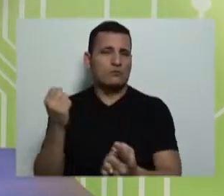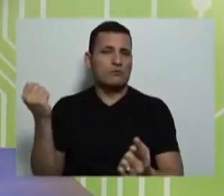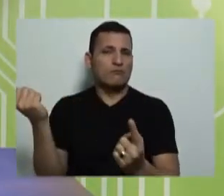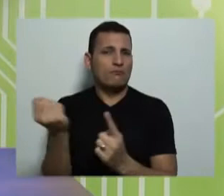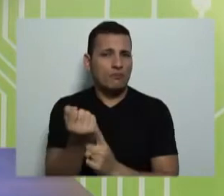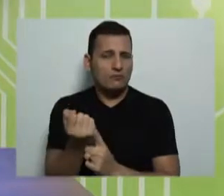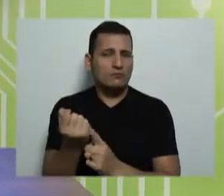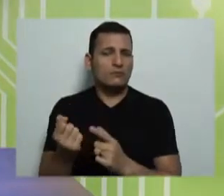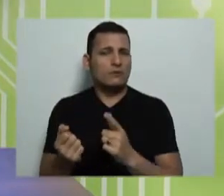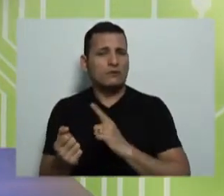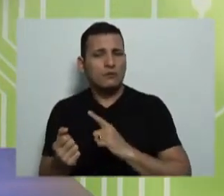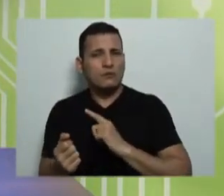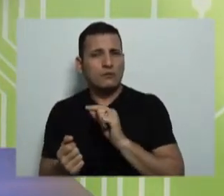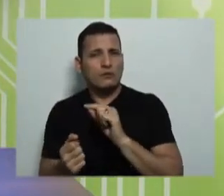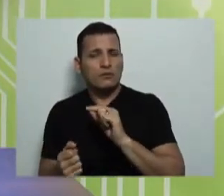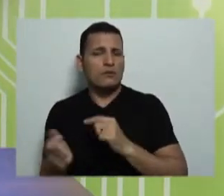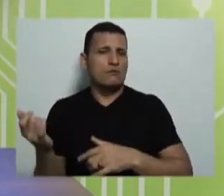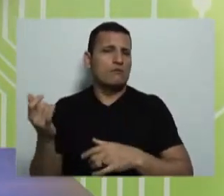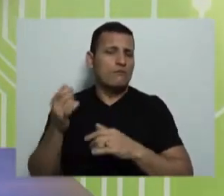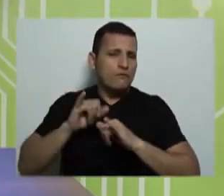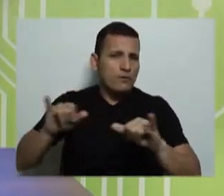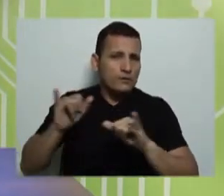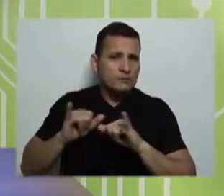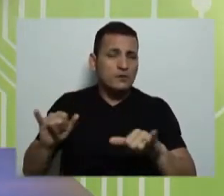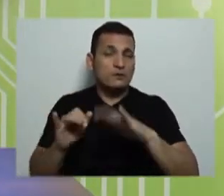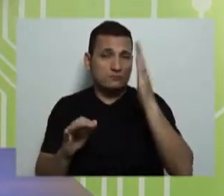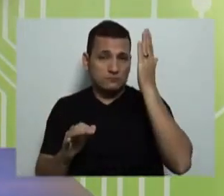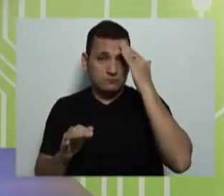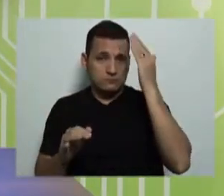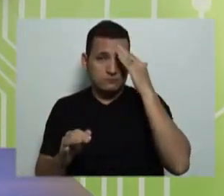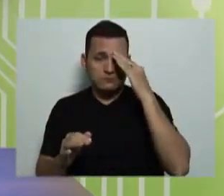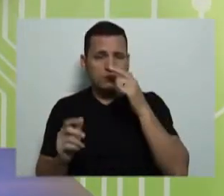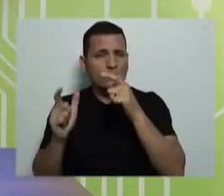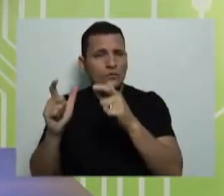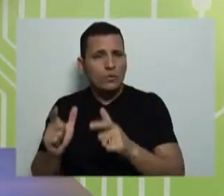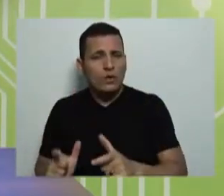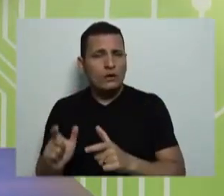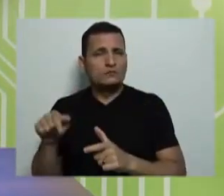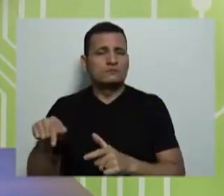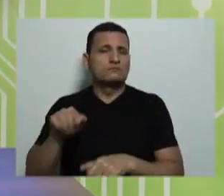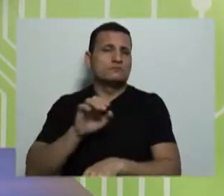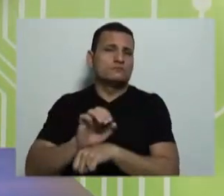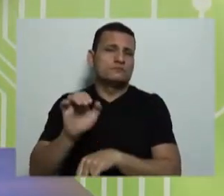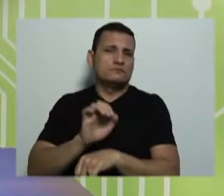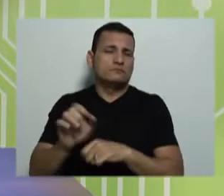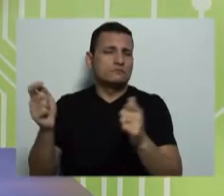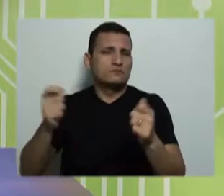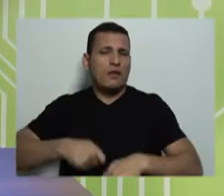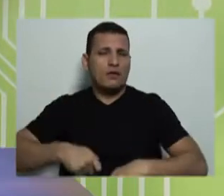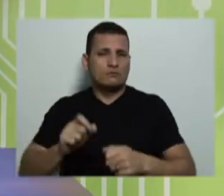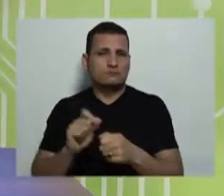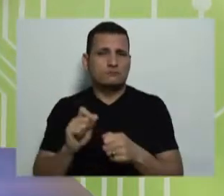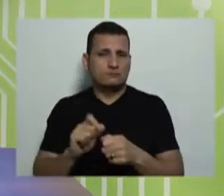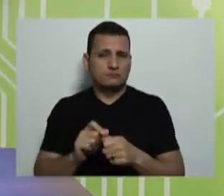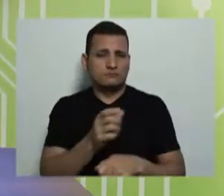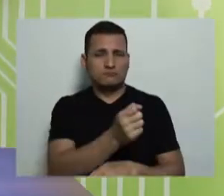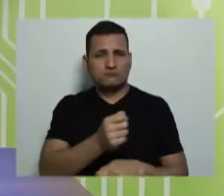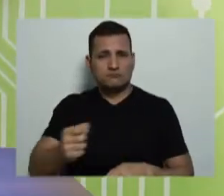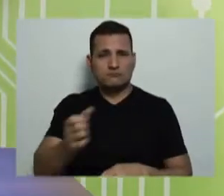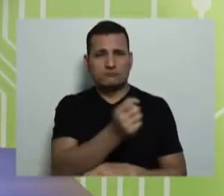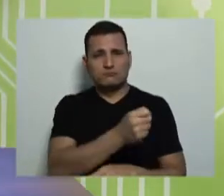ter notícia e, enfim, ficar sabendo de locais onde esses estagiários poderiam ser